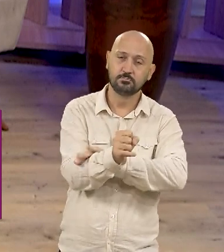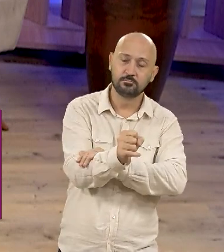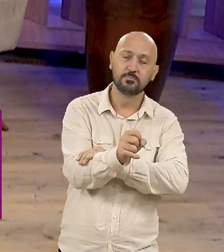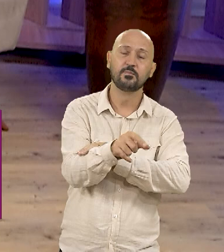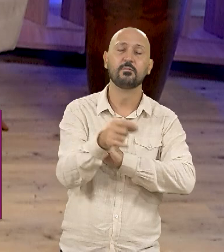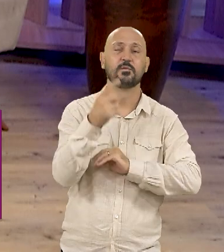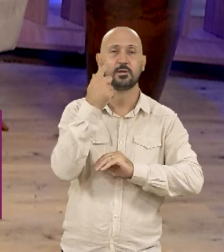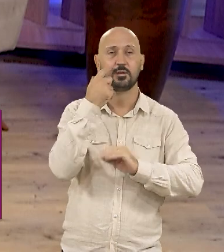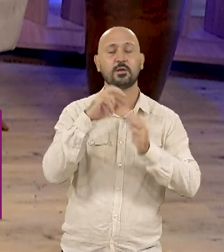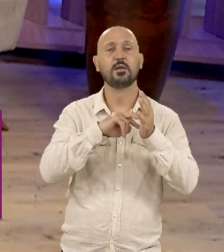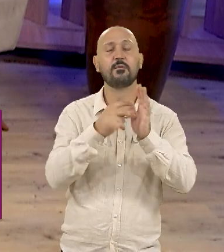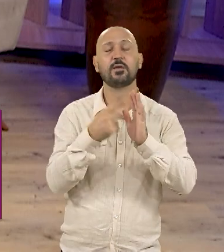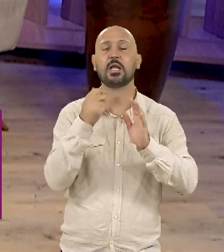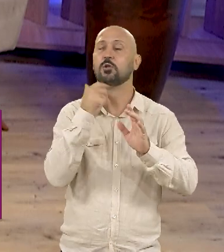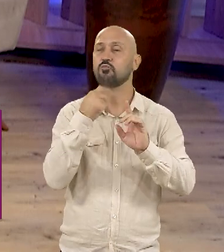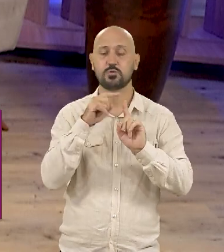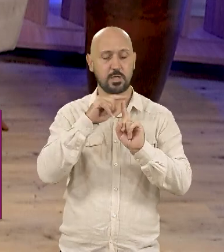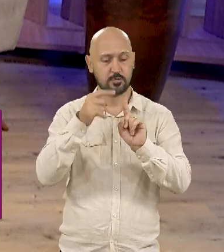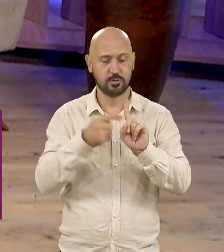vir a prejudicar